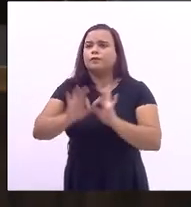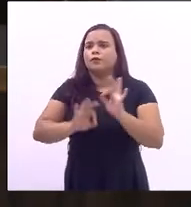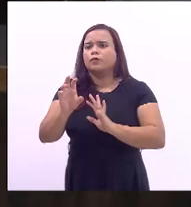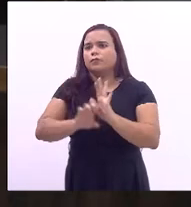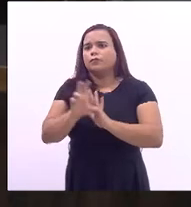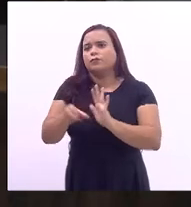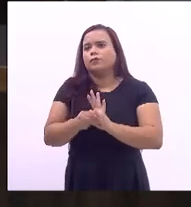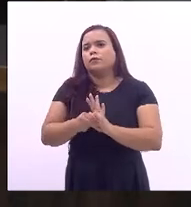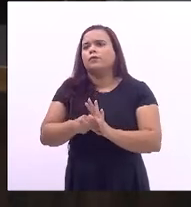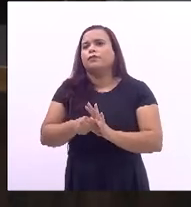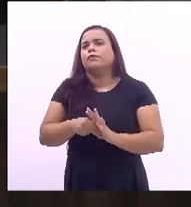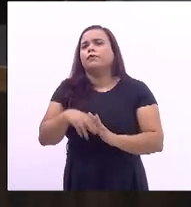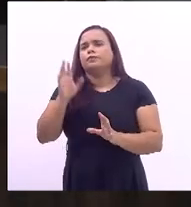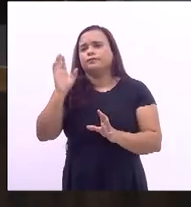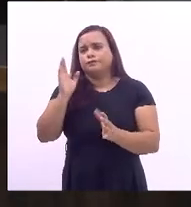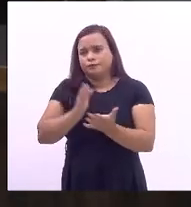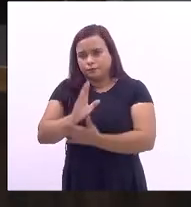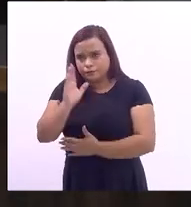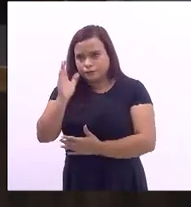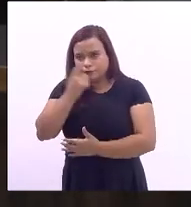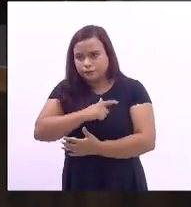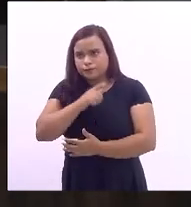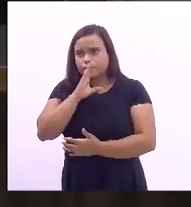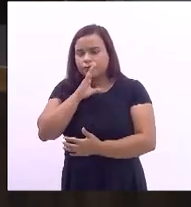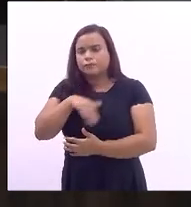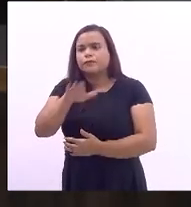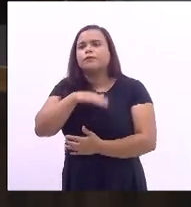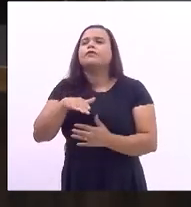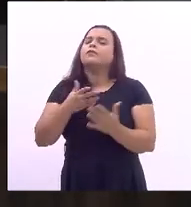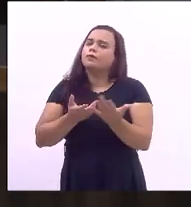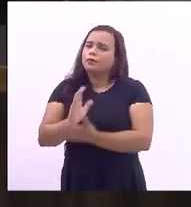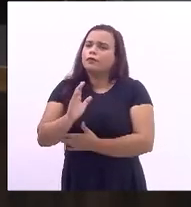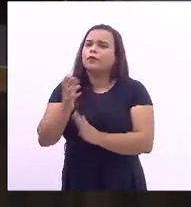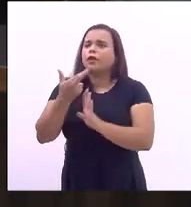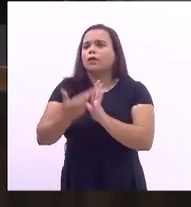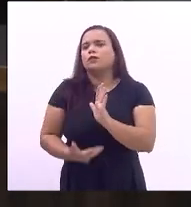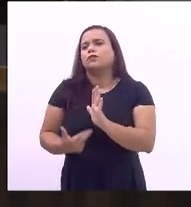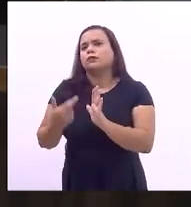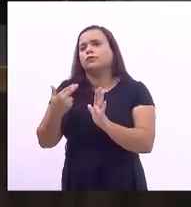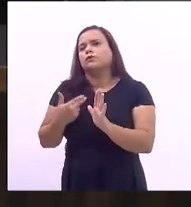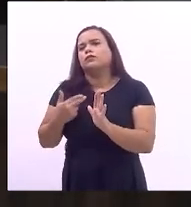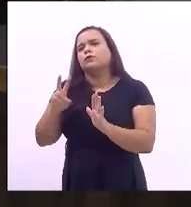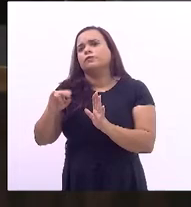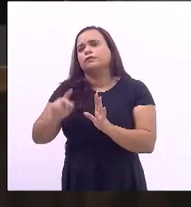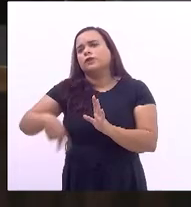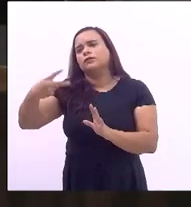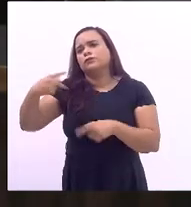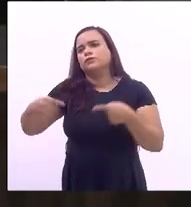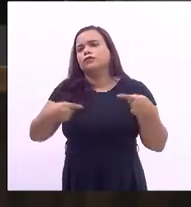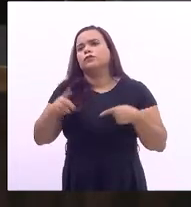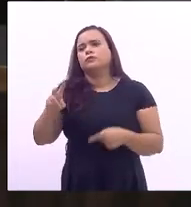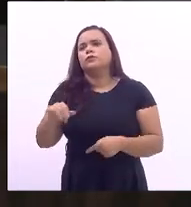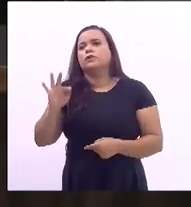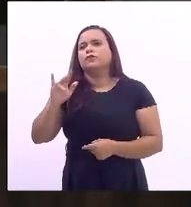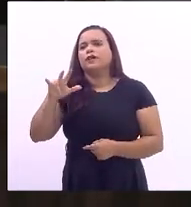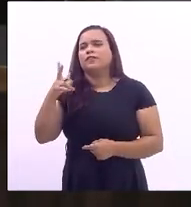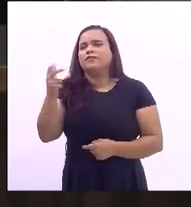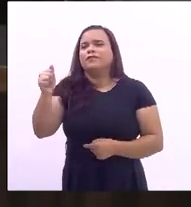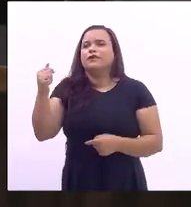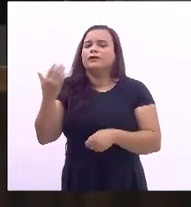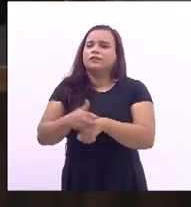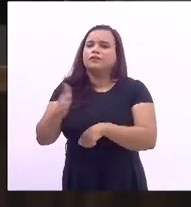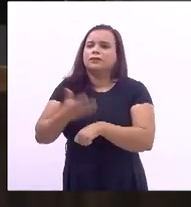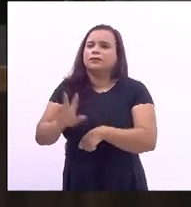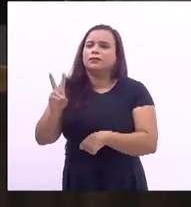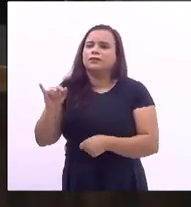assim emendado seus que aprovam permaneçam Como estão aprovado vai redação do vencido para C Oi Flavinha tá ensaiando vai